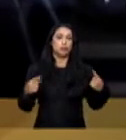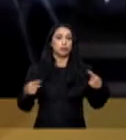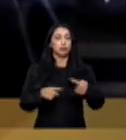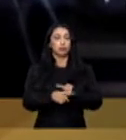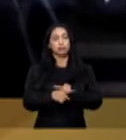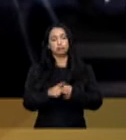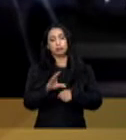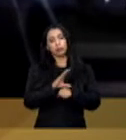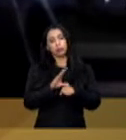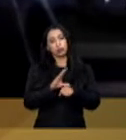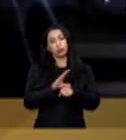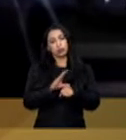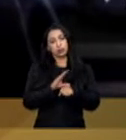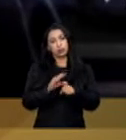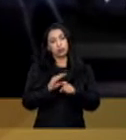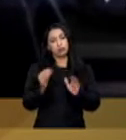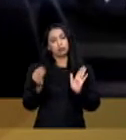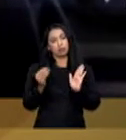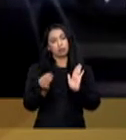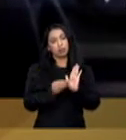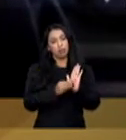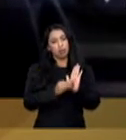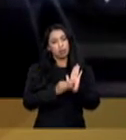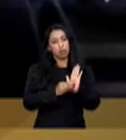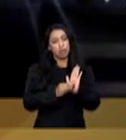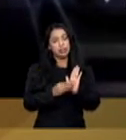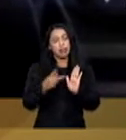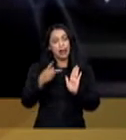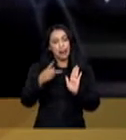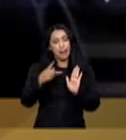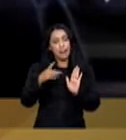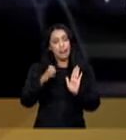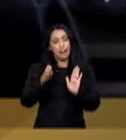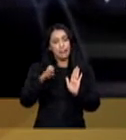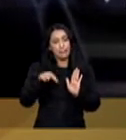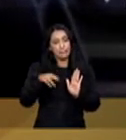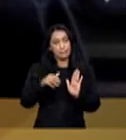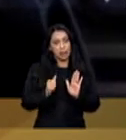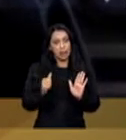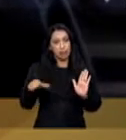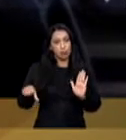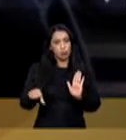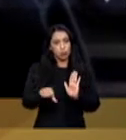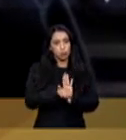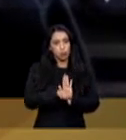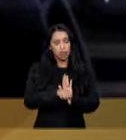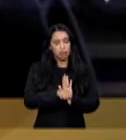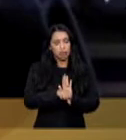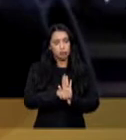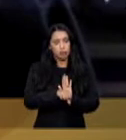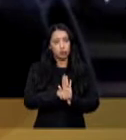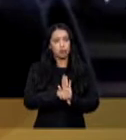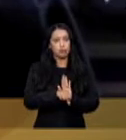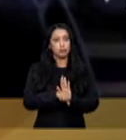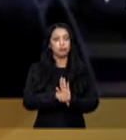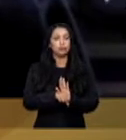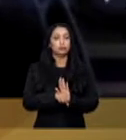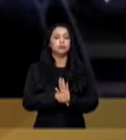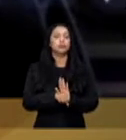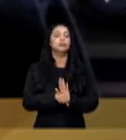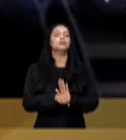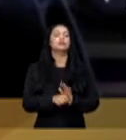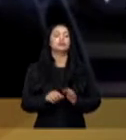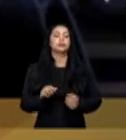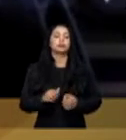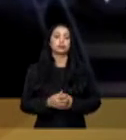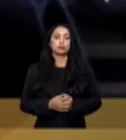inconstitucionalidade do preceito secundário que continha a pena para o crime específico, aplicar